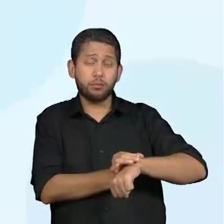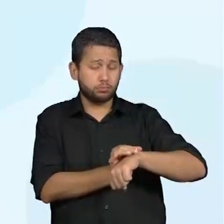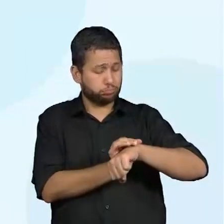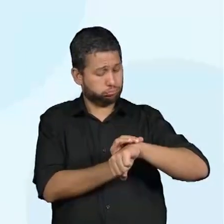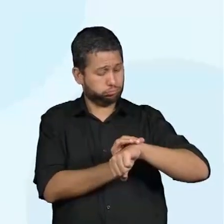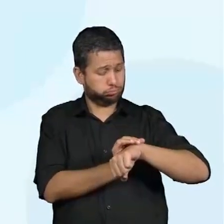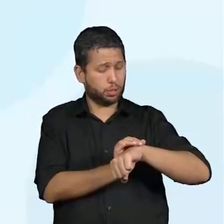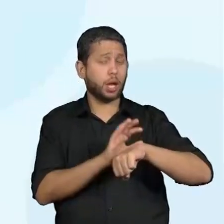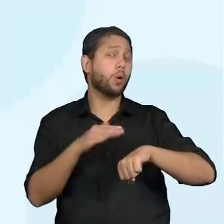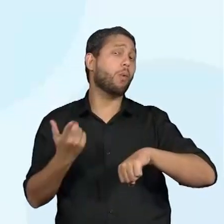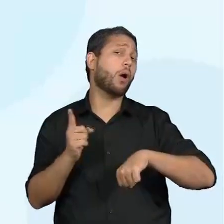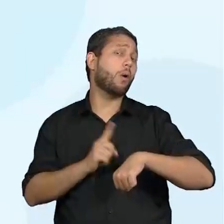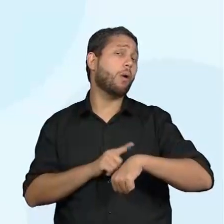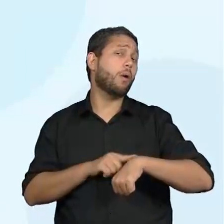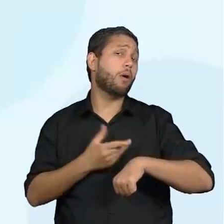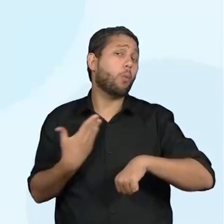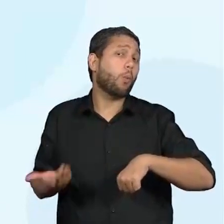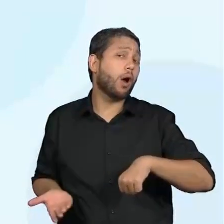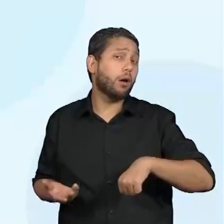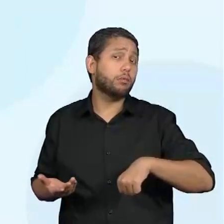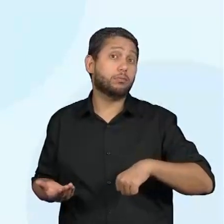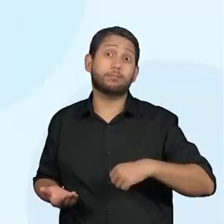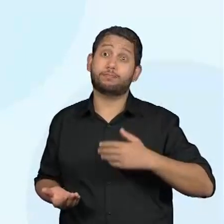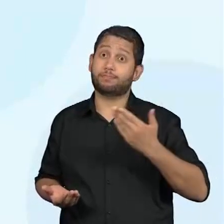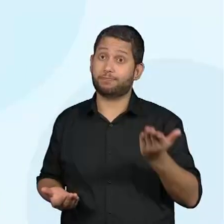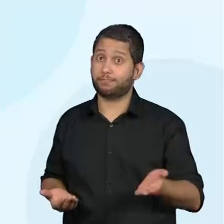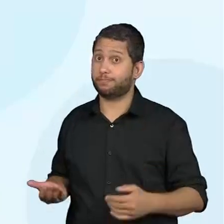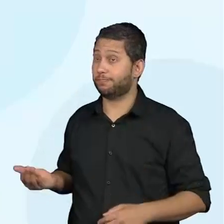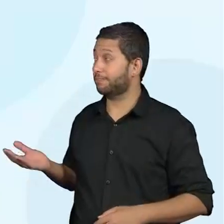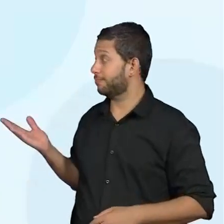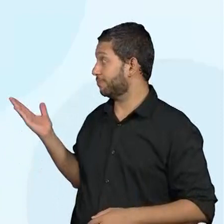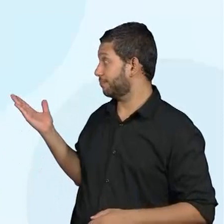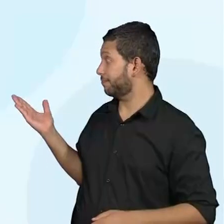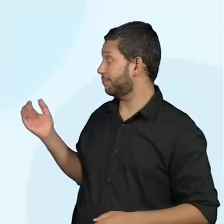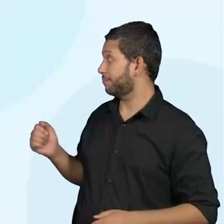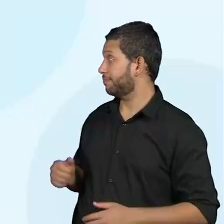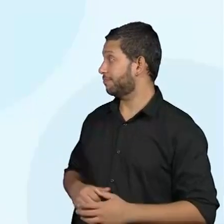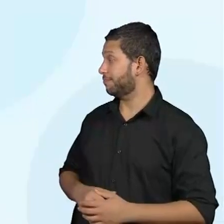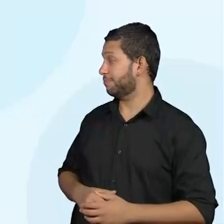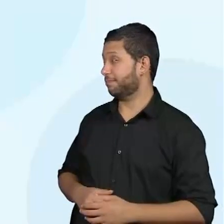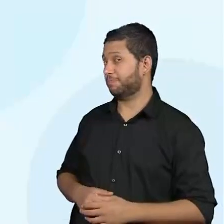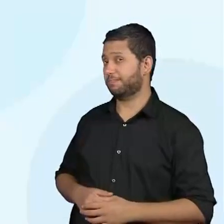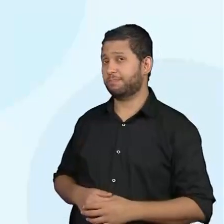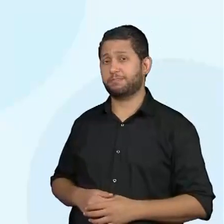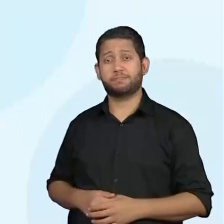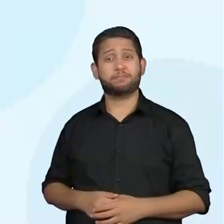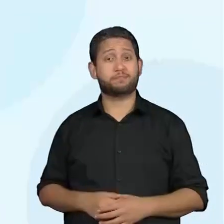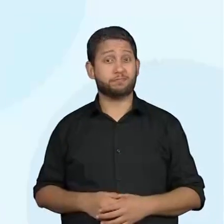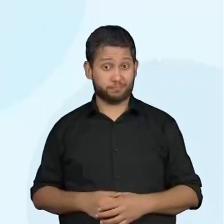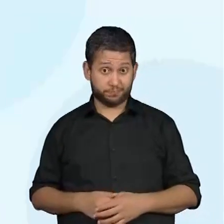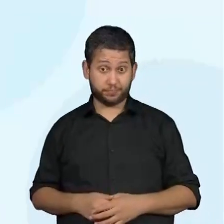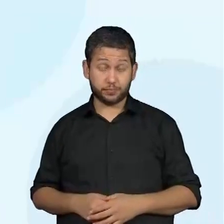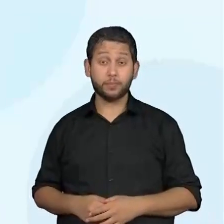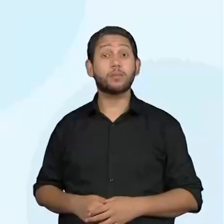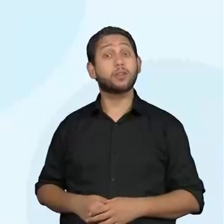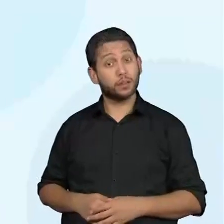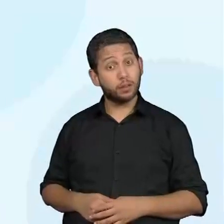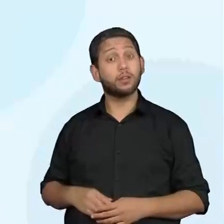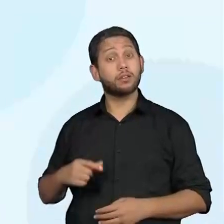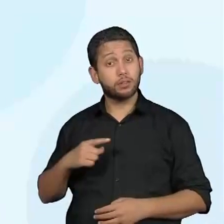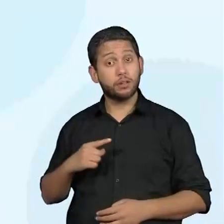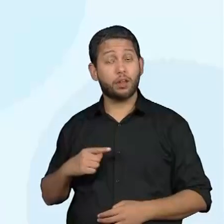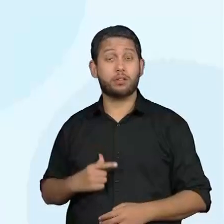gente já tinha. E o ponteiro maior foi parar no 56, no tracinho